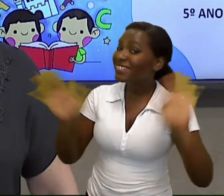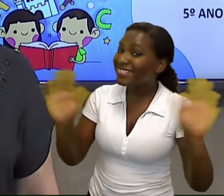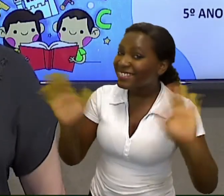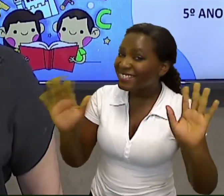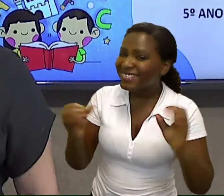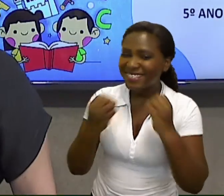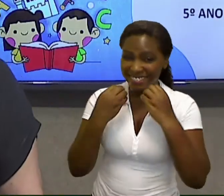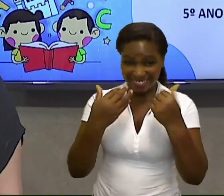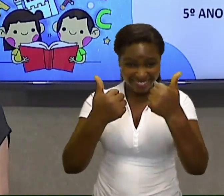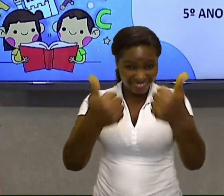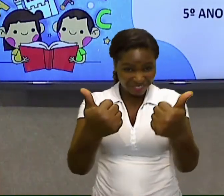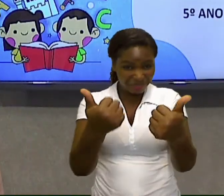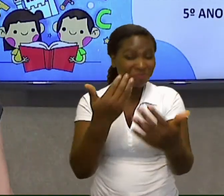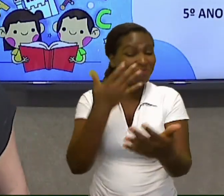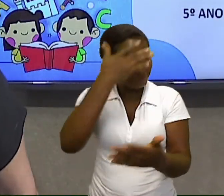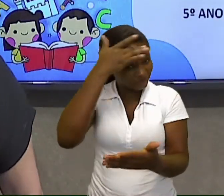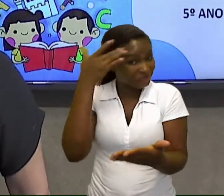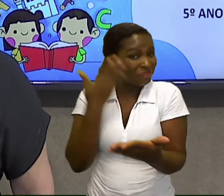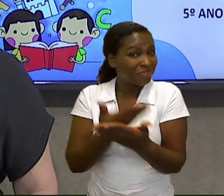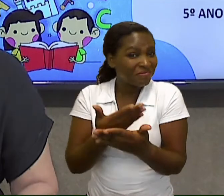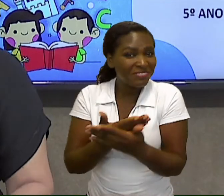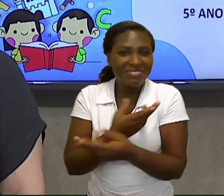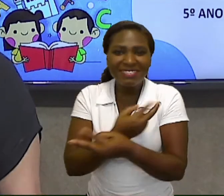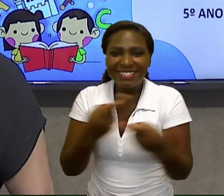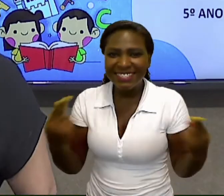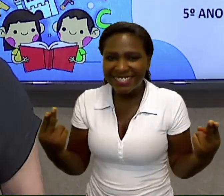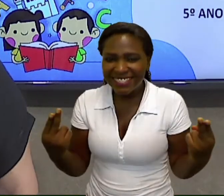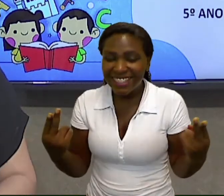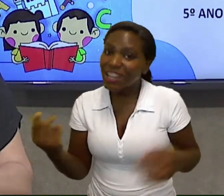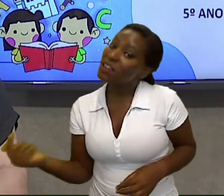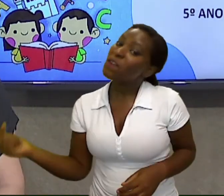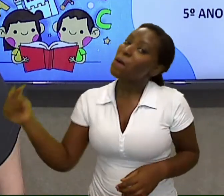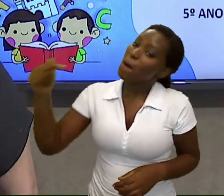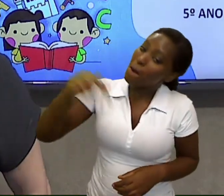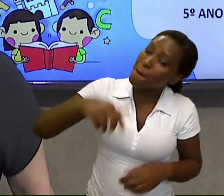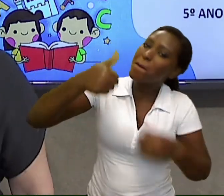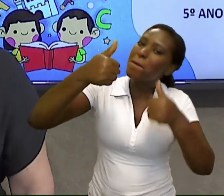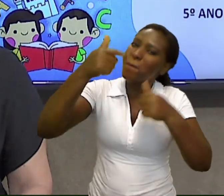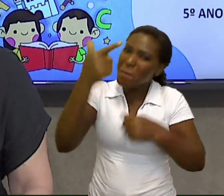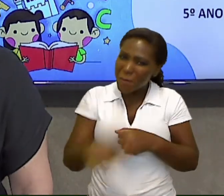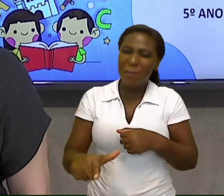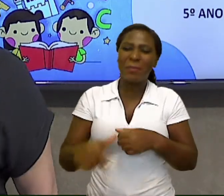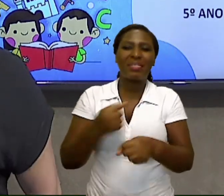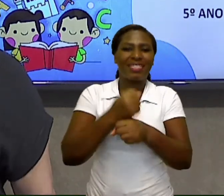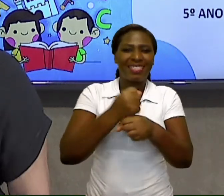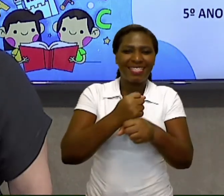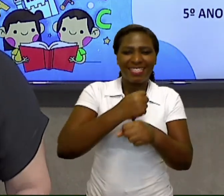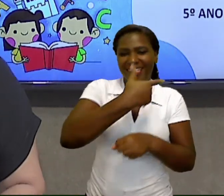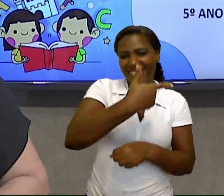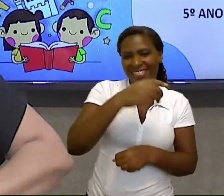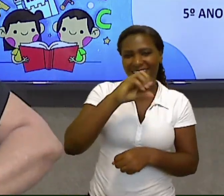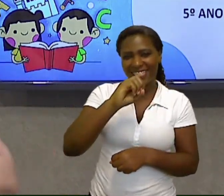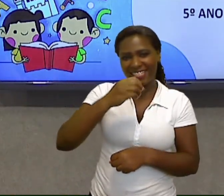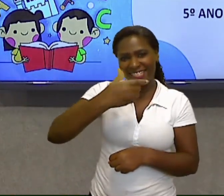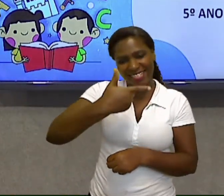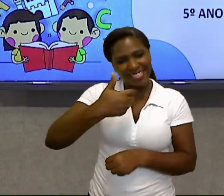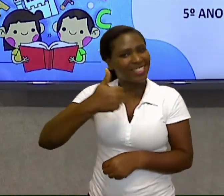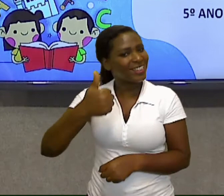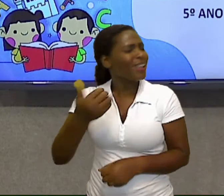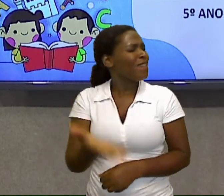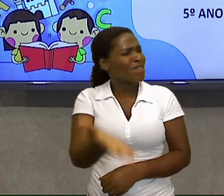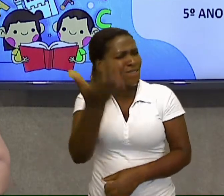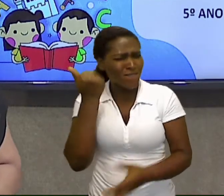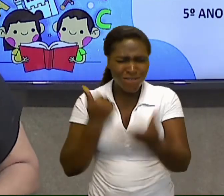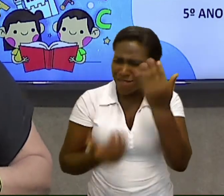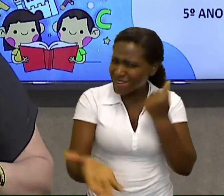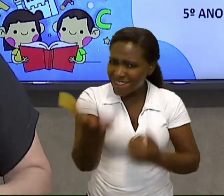Olá, tudo bem, estudante? Estamos de volta, 2021, vamos que vamos! Vamos trabalhar o